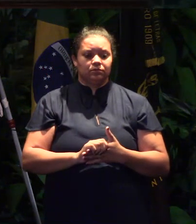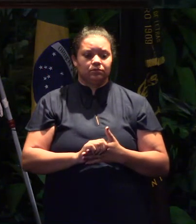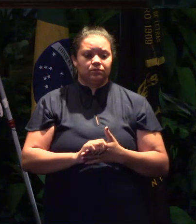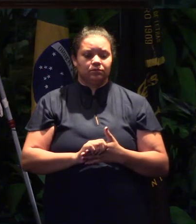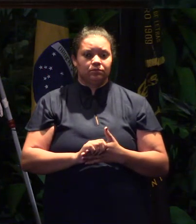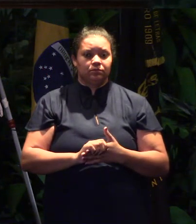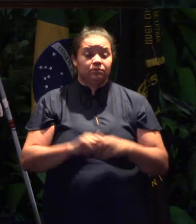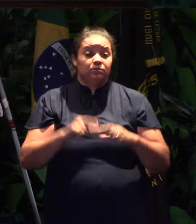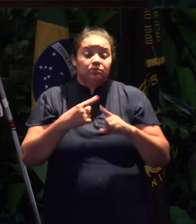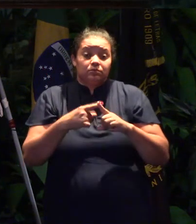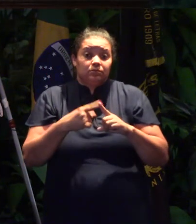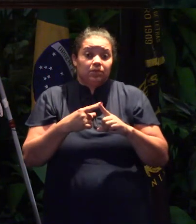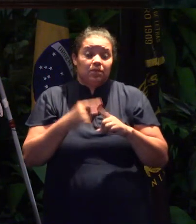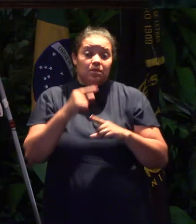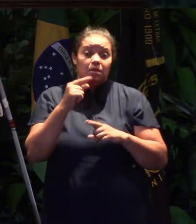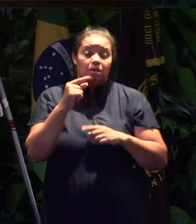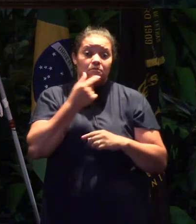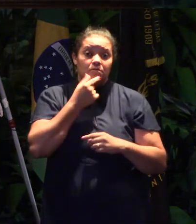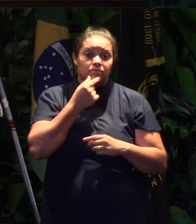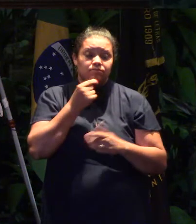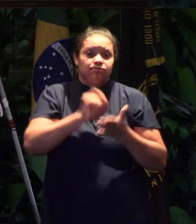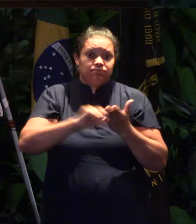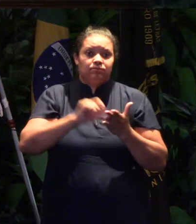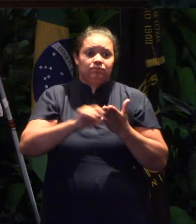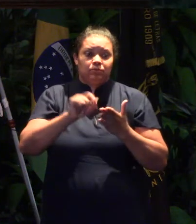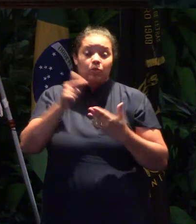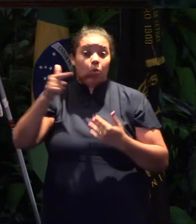pela sua erudição, né, pela quantidade, né,